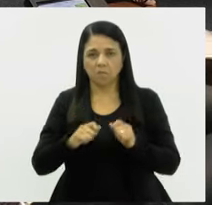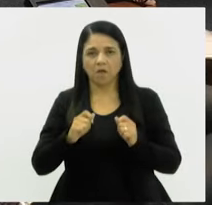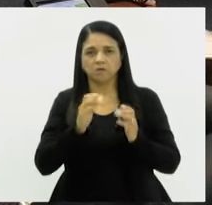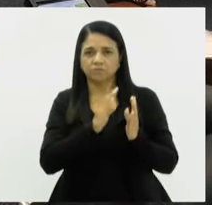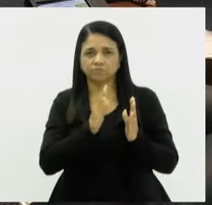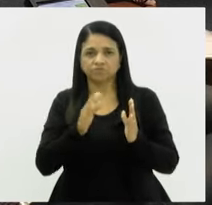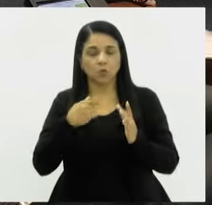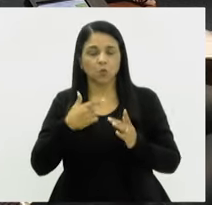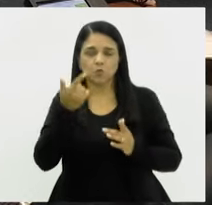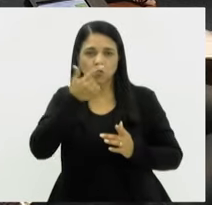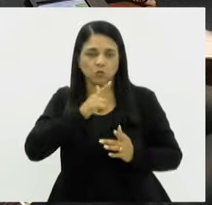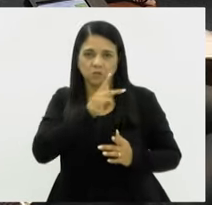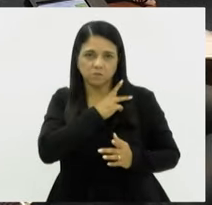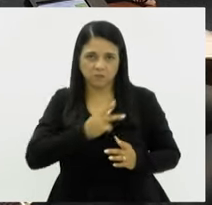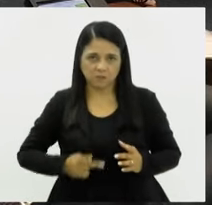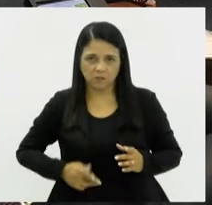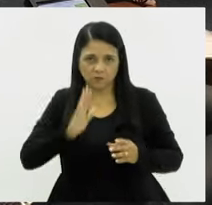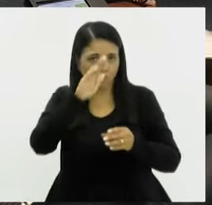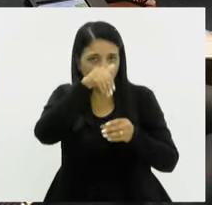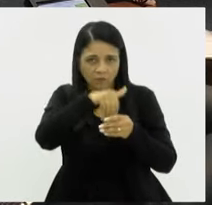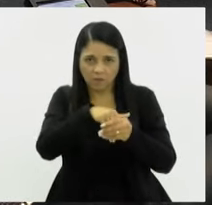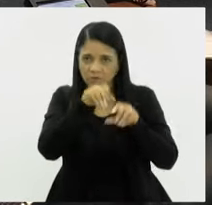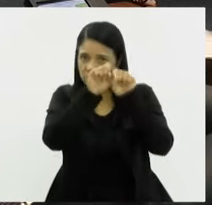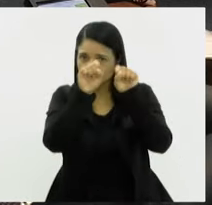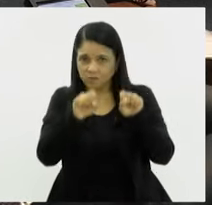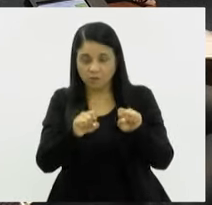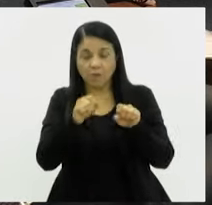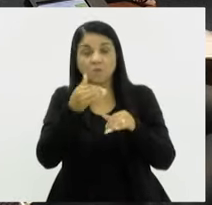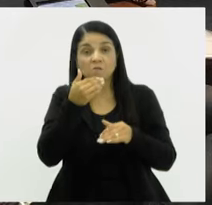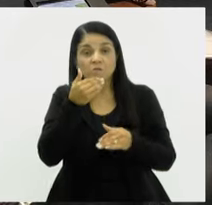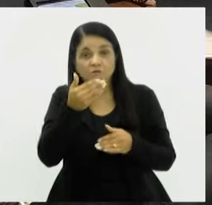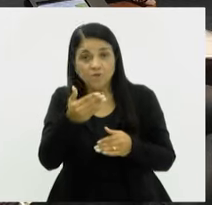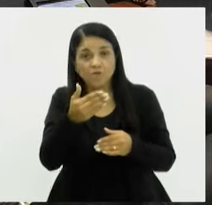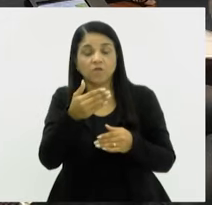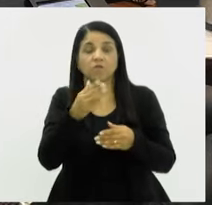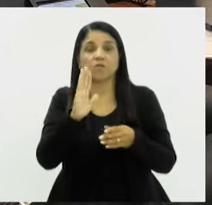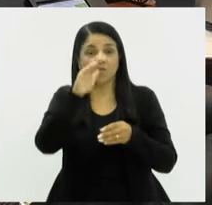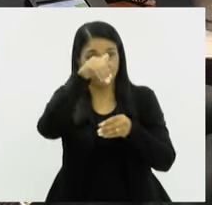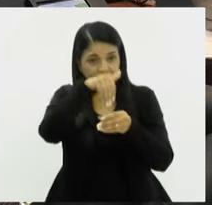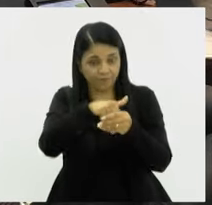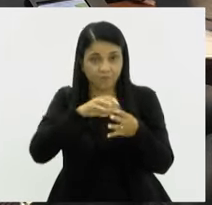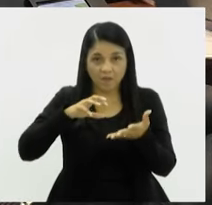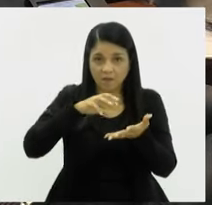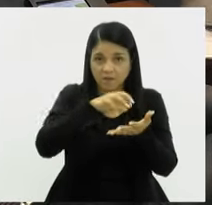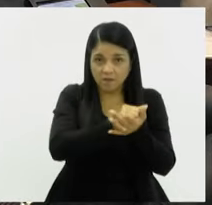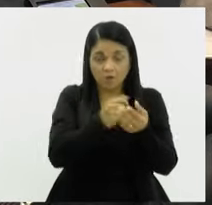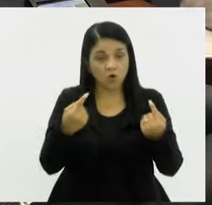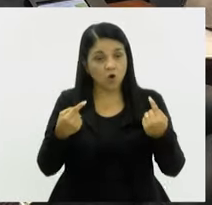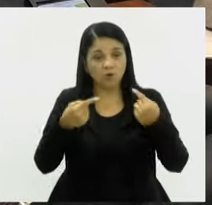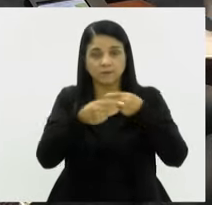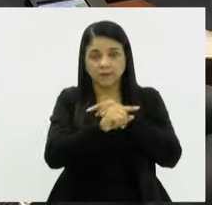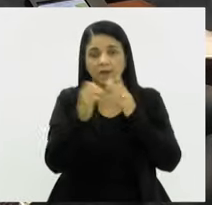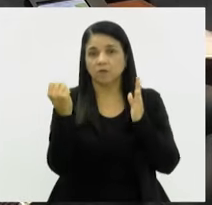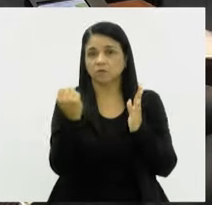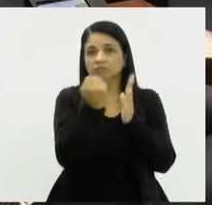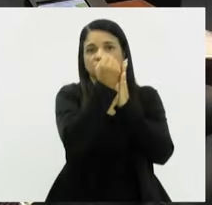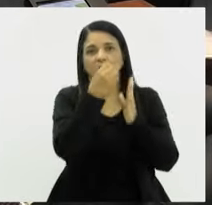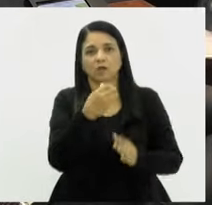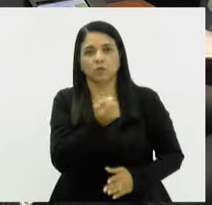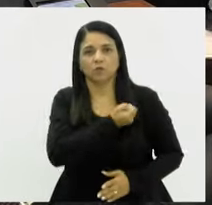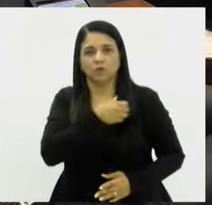Presidente, eu não estou conseguindo votar no sistema. Para Vossa Excelência, por favor, consignar o meu voto contrário ao destaque, presidente, por